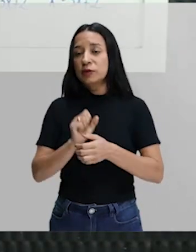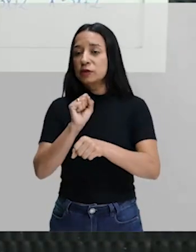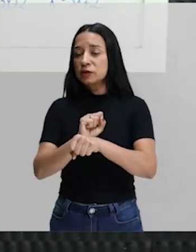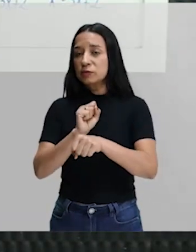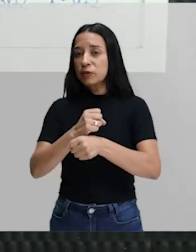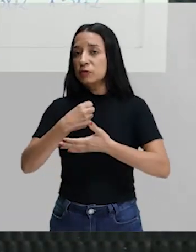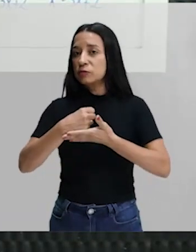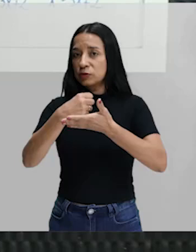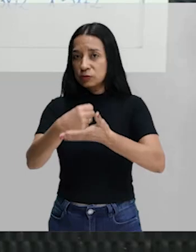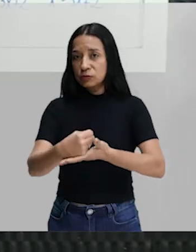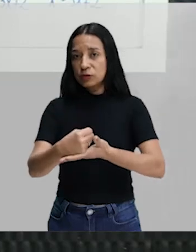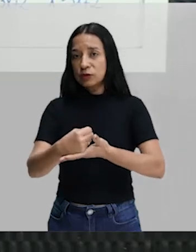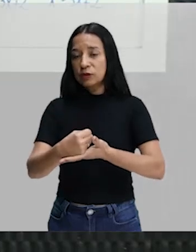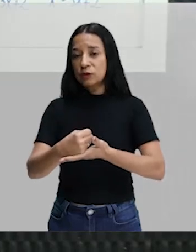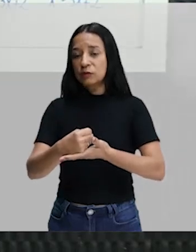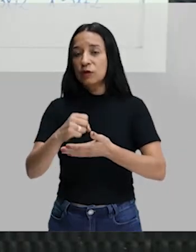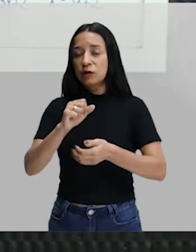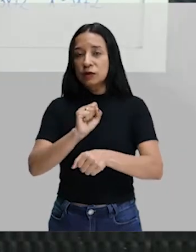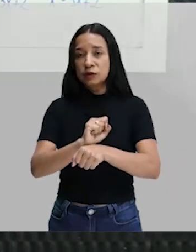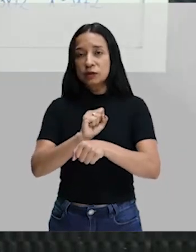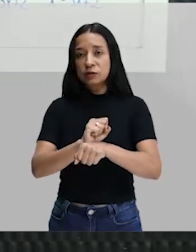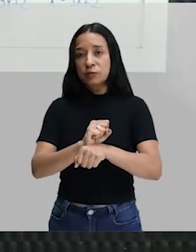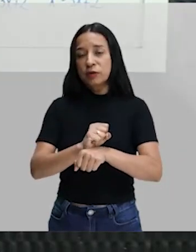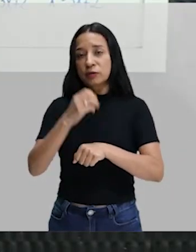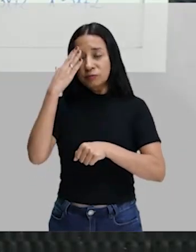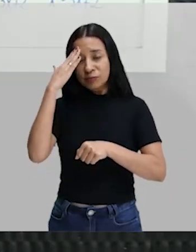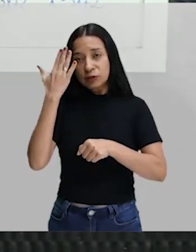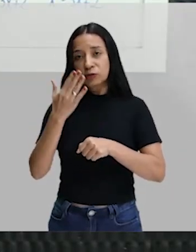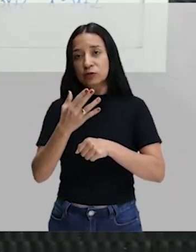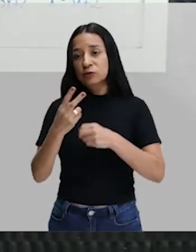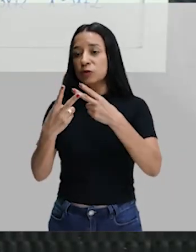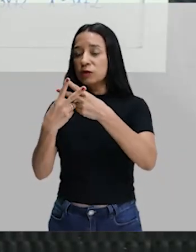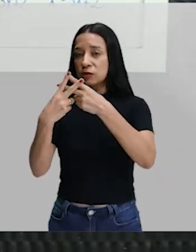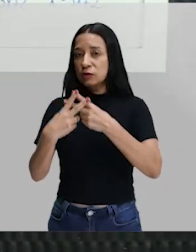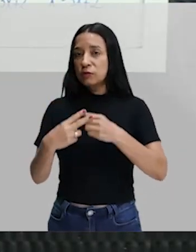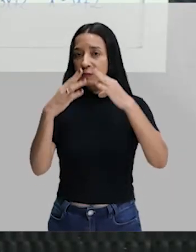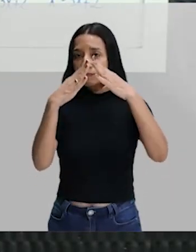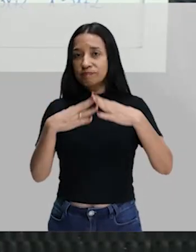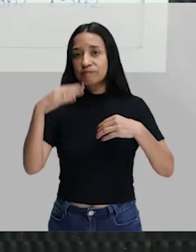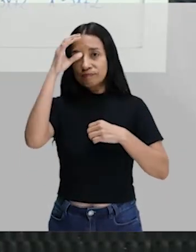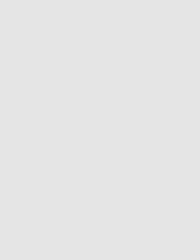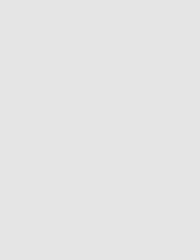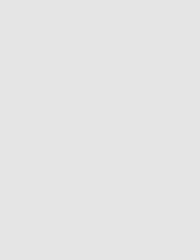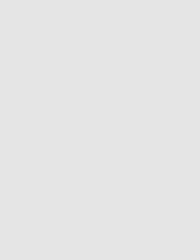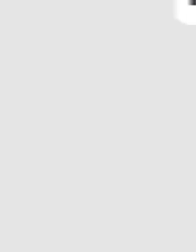espero que tenha ajudado, espero que tenha entendido. Um abraço, hashtag Fique em Casa Aprendendo.